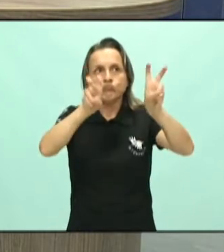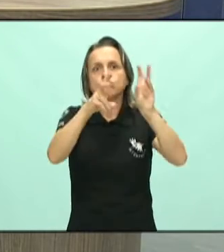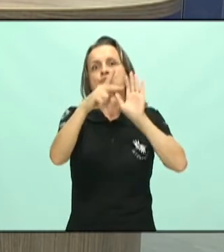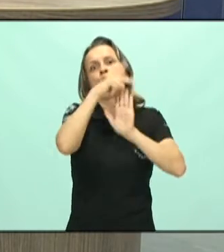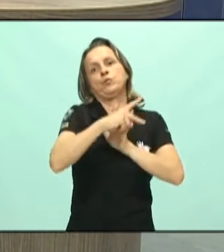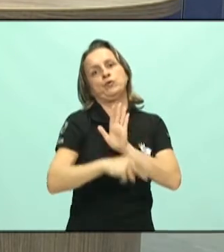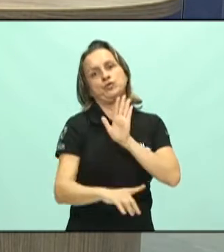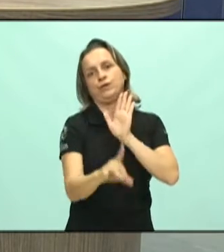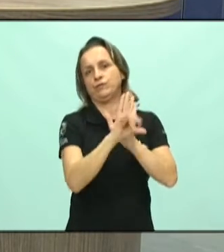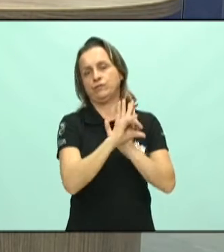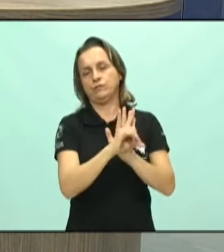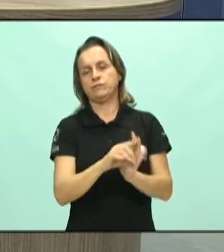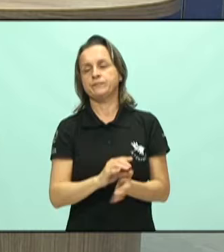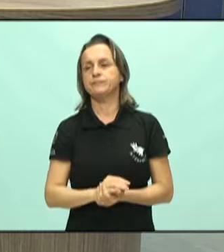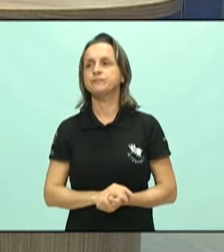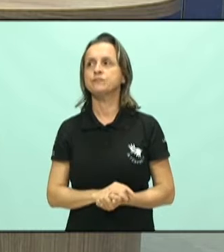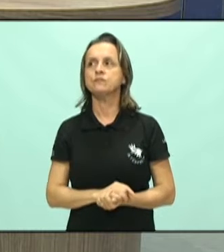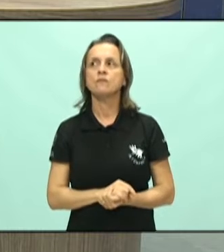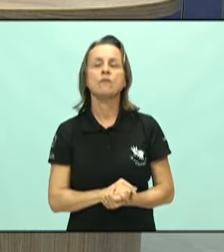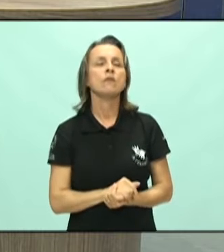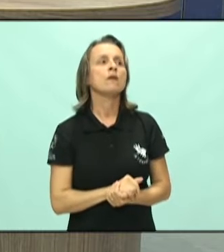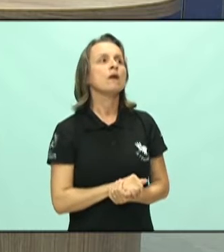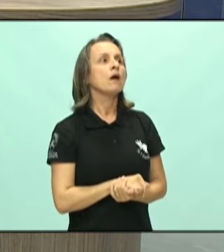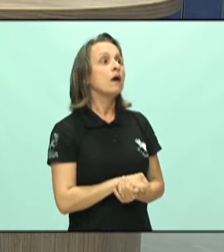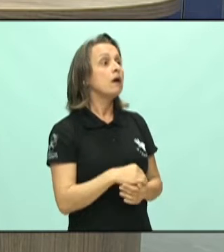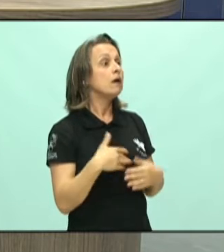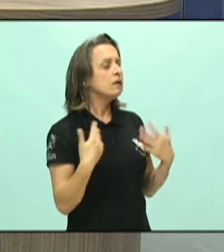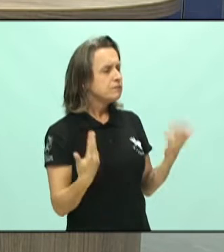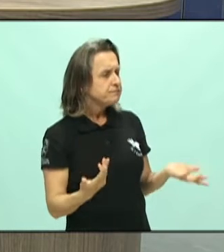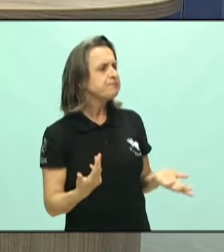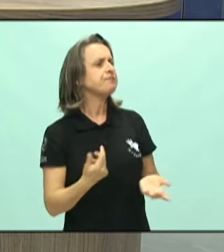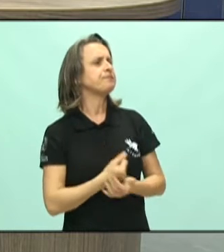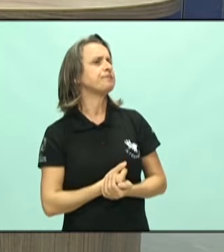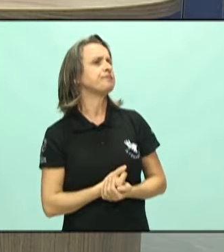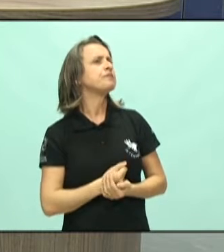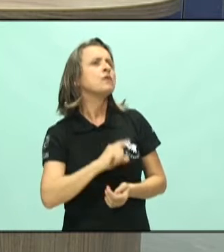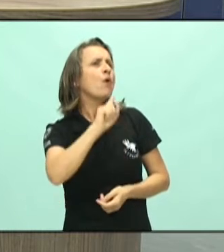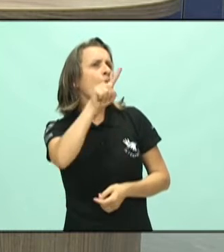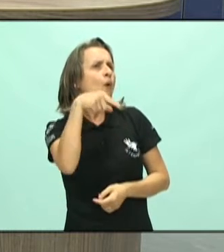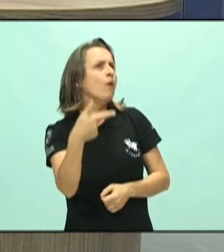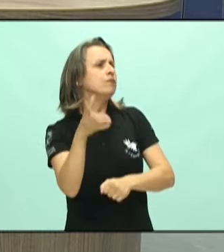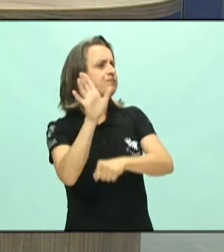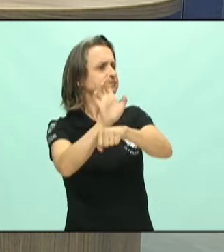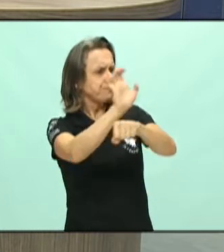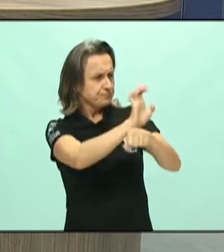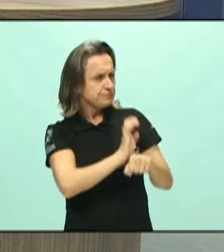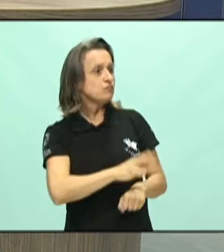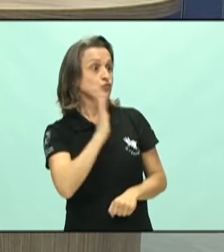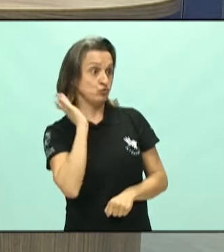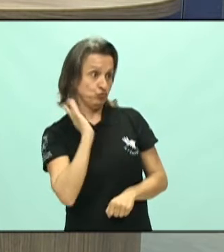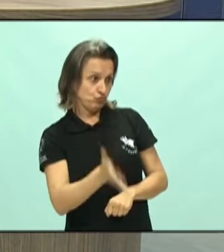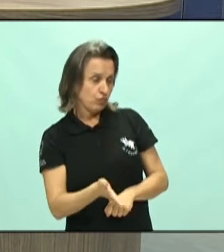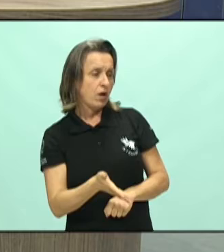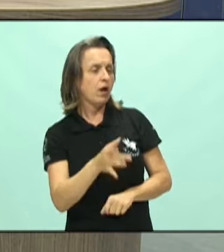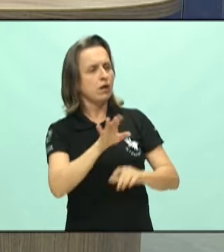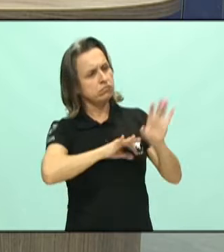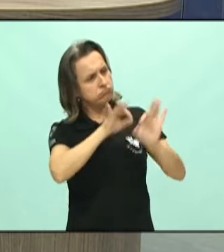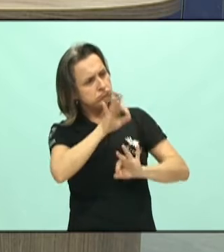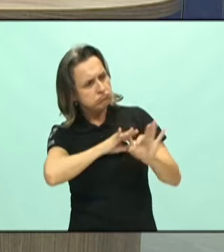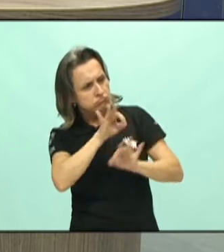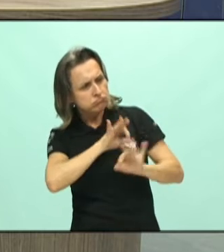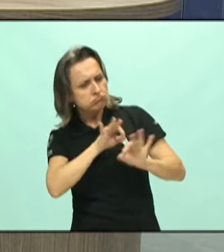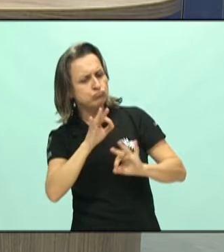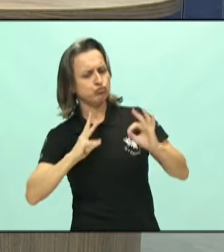caso. Marcelo, o fato daí de outros estados já terem feito a regulamentação no ano